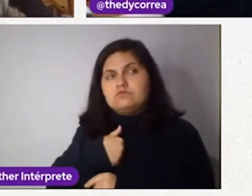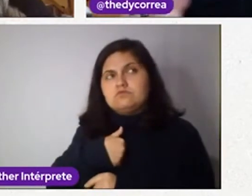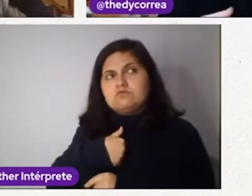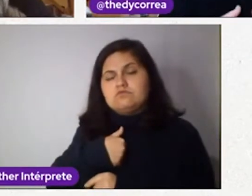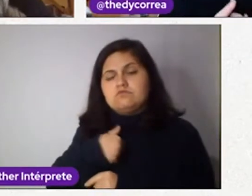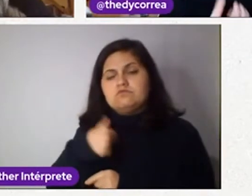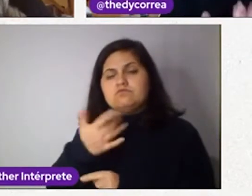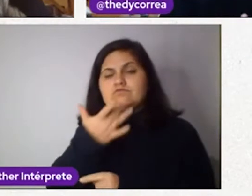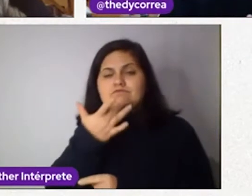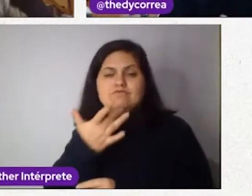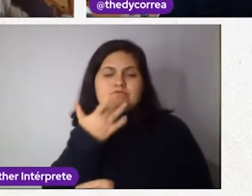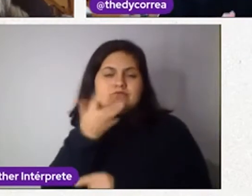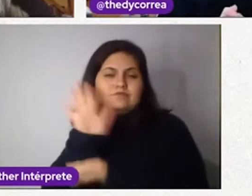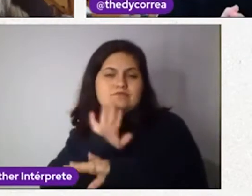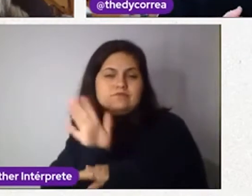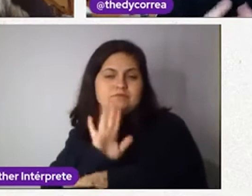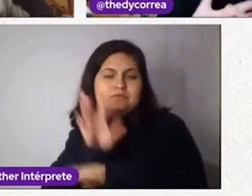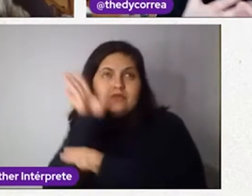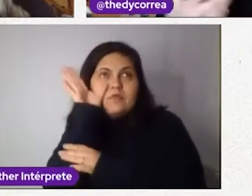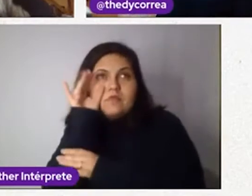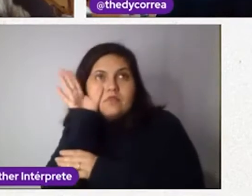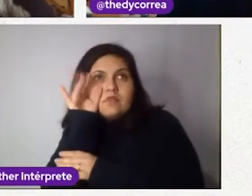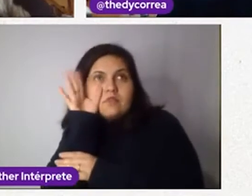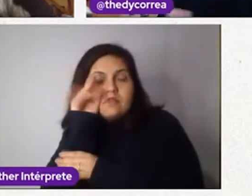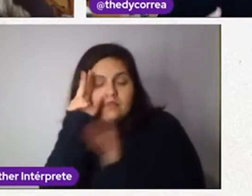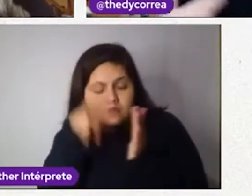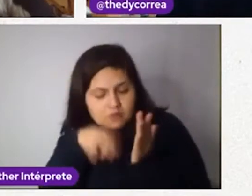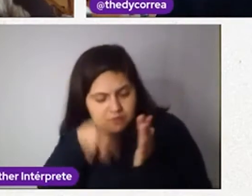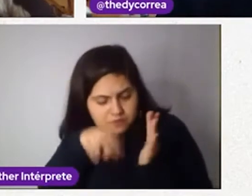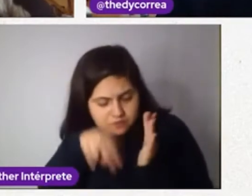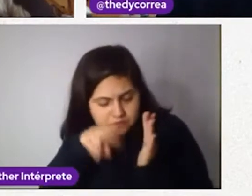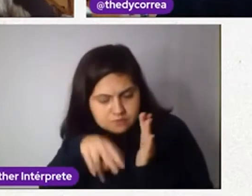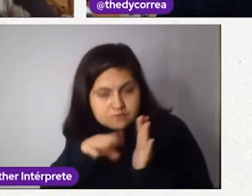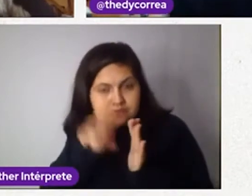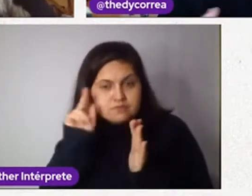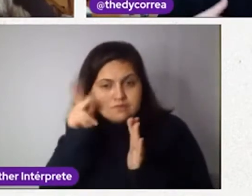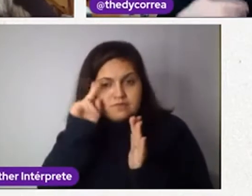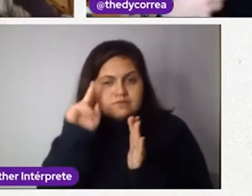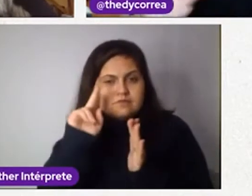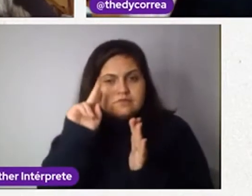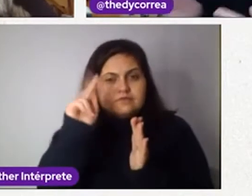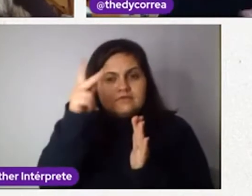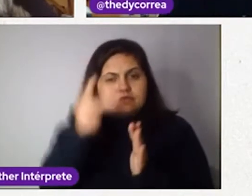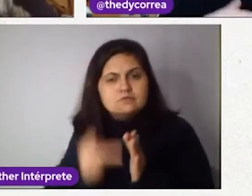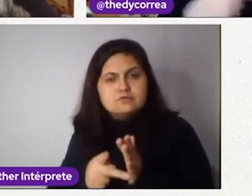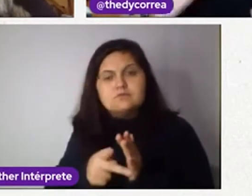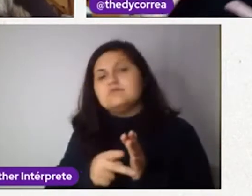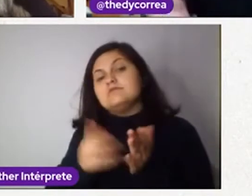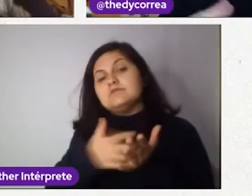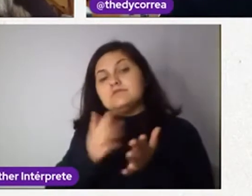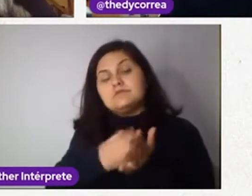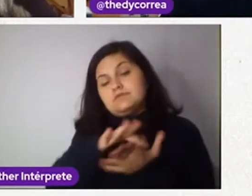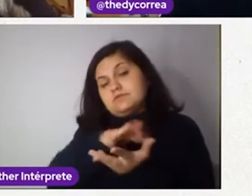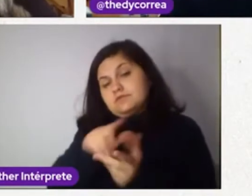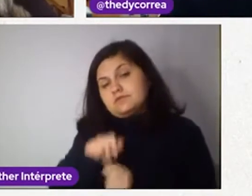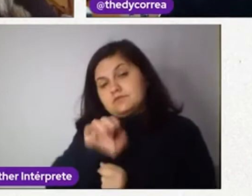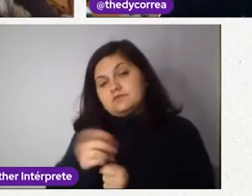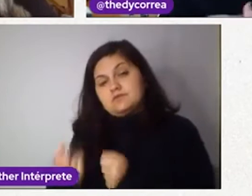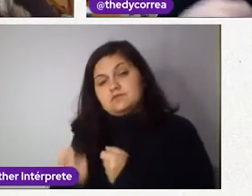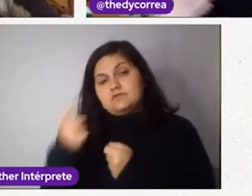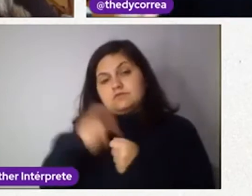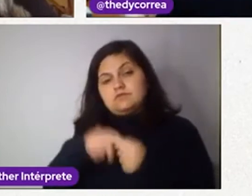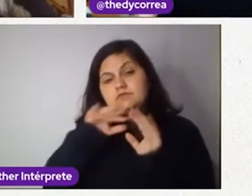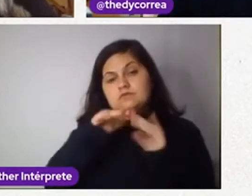as tardes vendo desenho animado e lendo histórias em quadrinho e livros. Então, o meu universo saía do colégio, voltava para